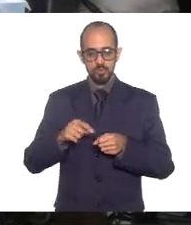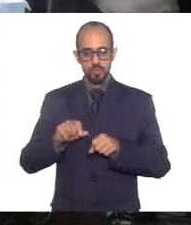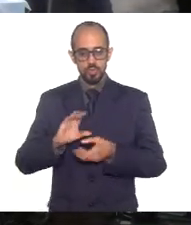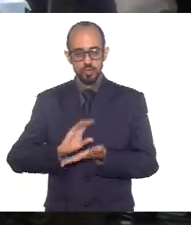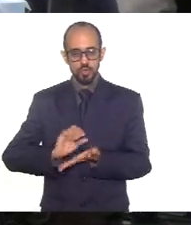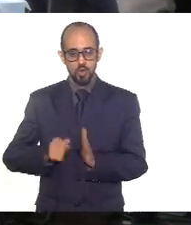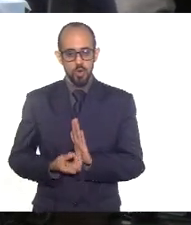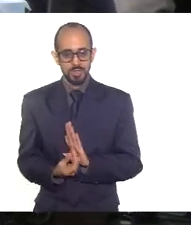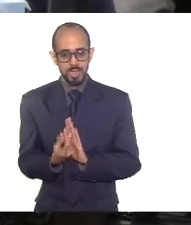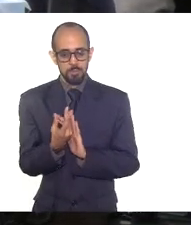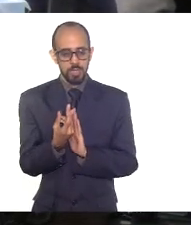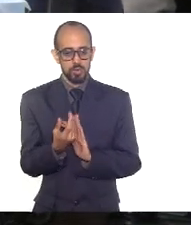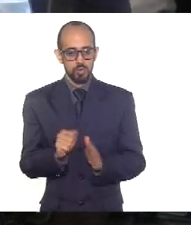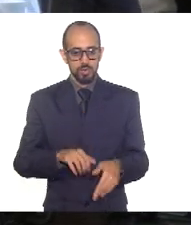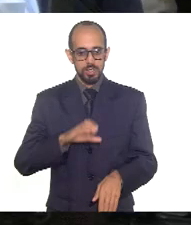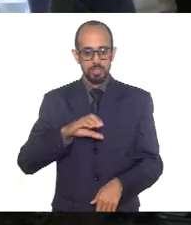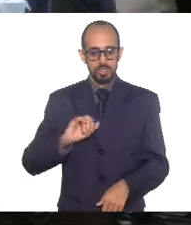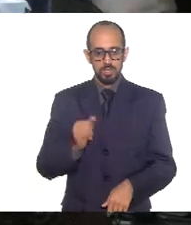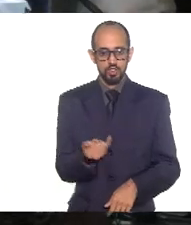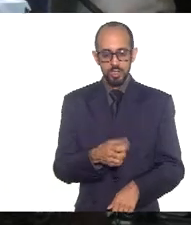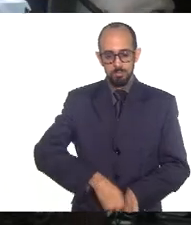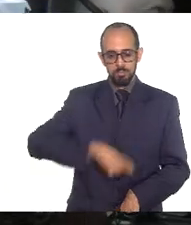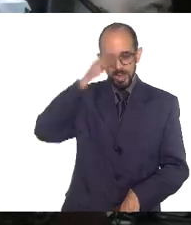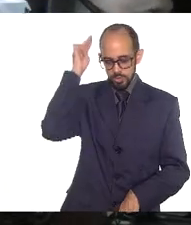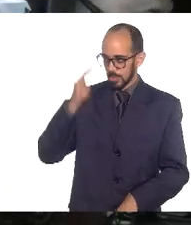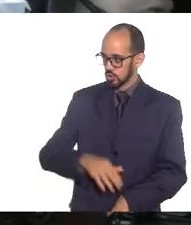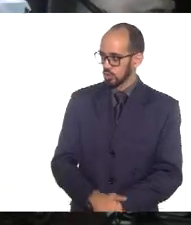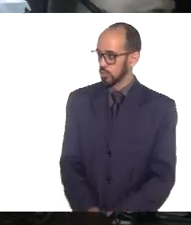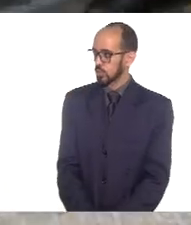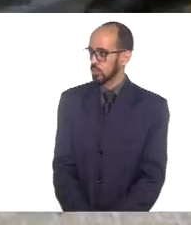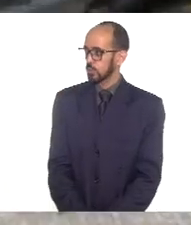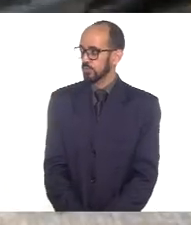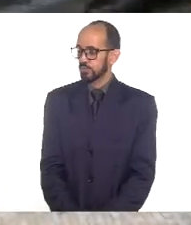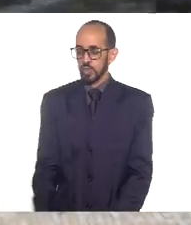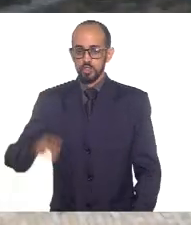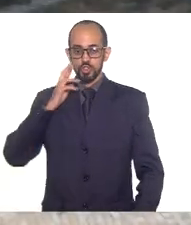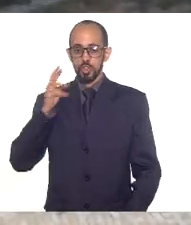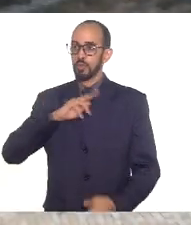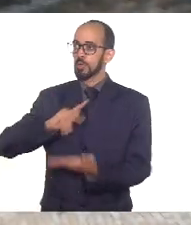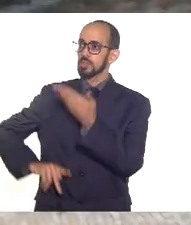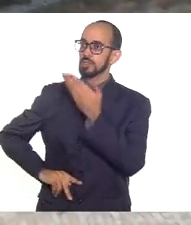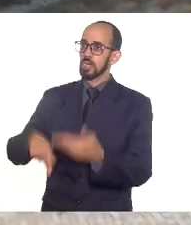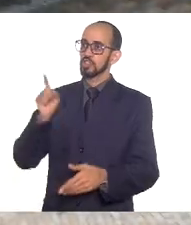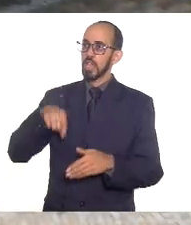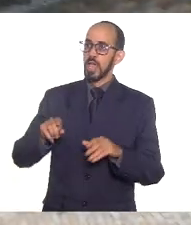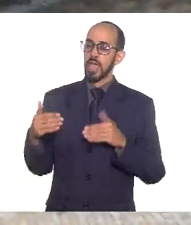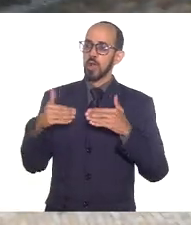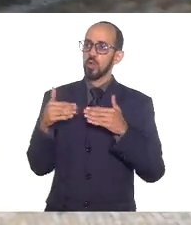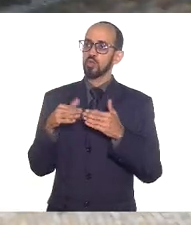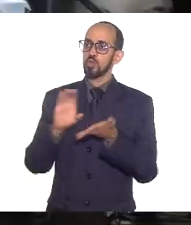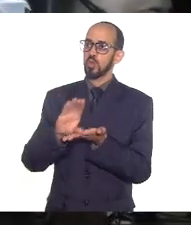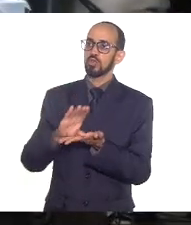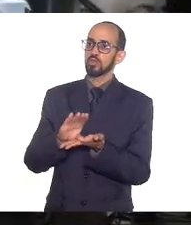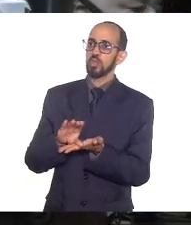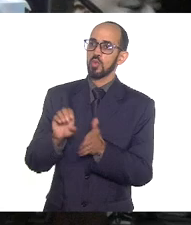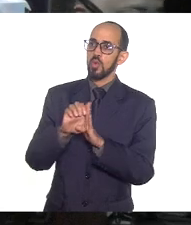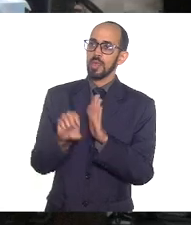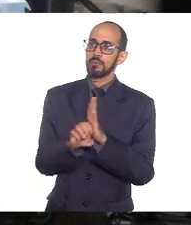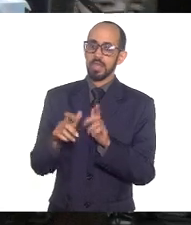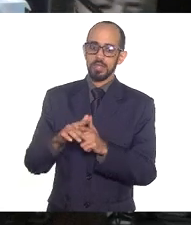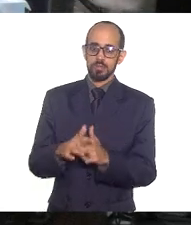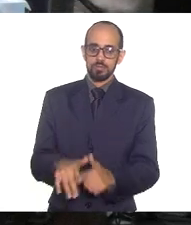orçamento para emitir parecer pela comissão de correção justiça e deputado Márcio Pacheco seu presente parecer pela condicionalidade com emenda em